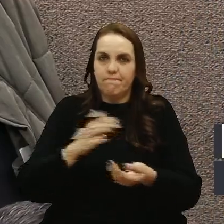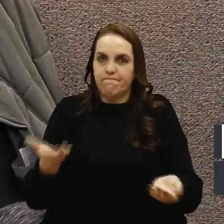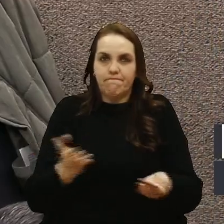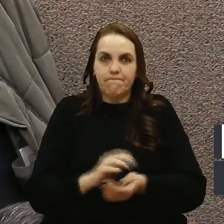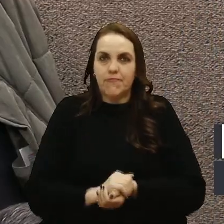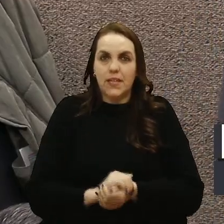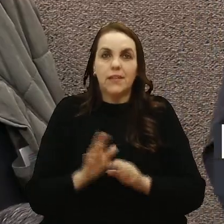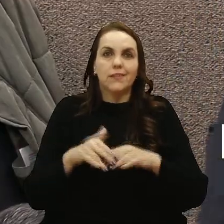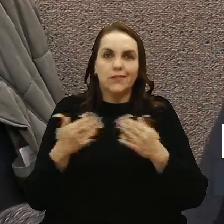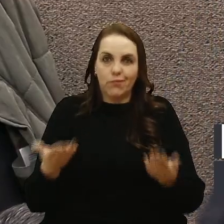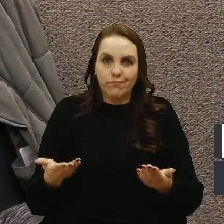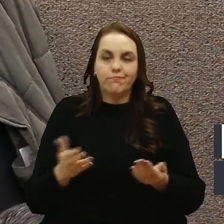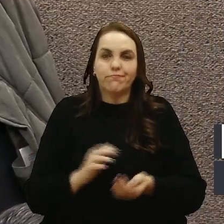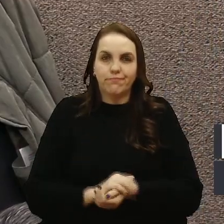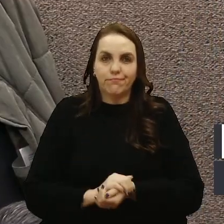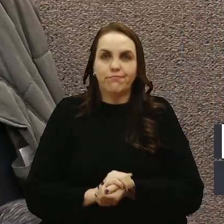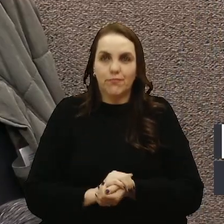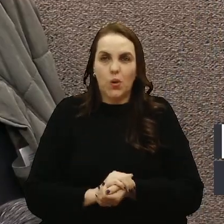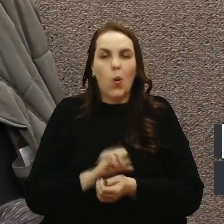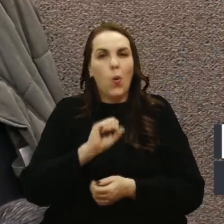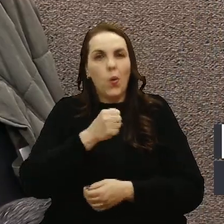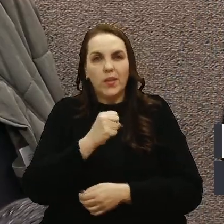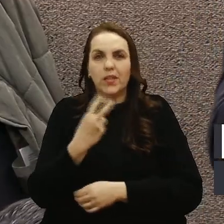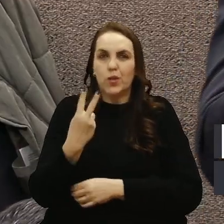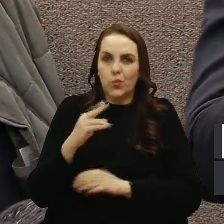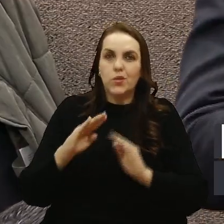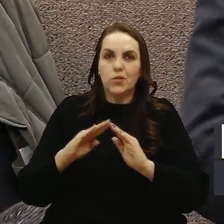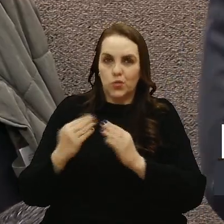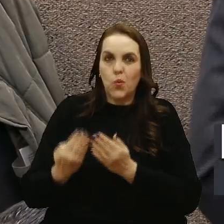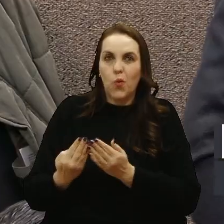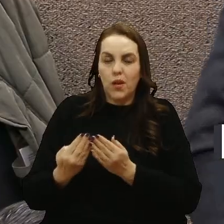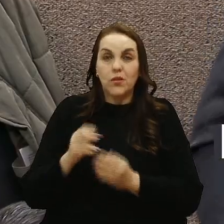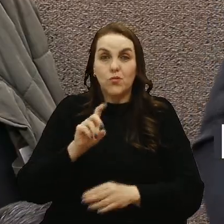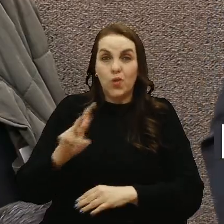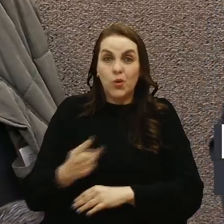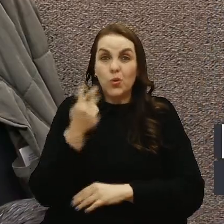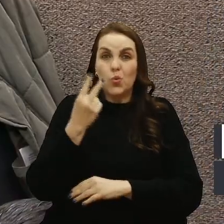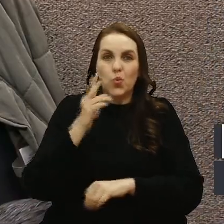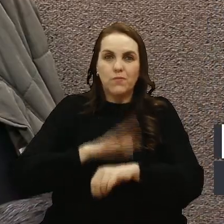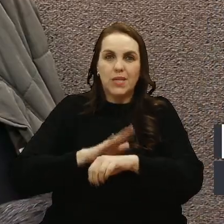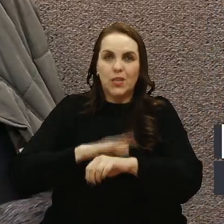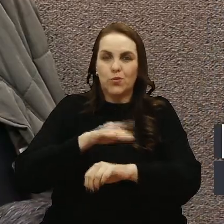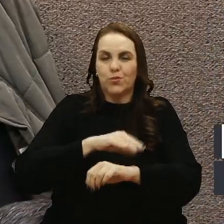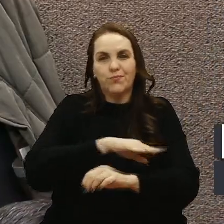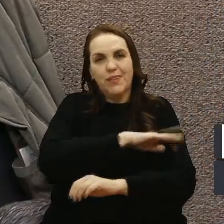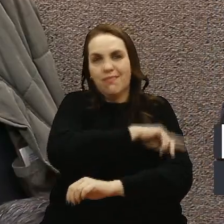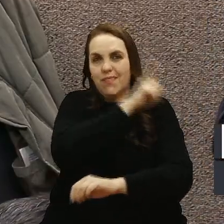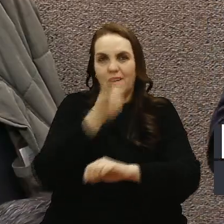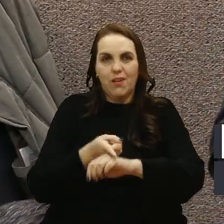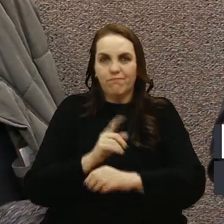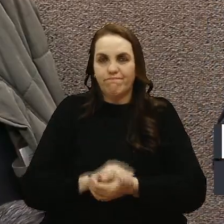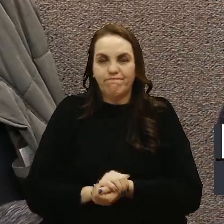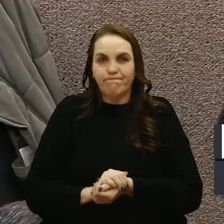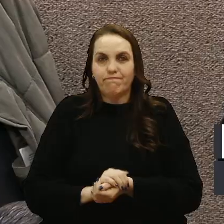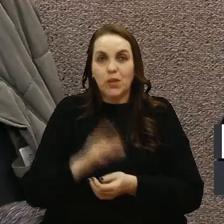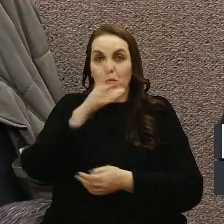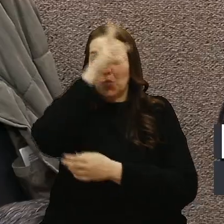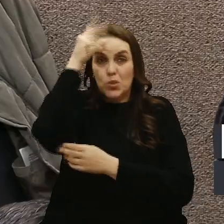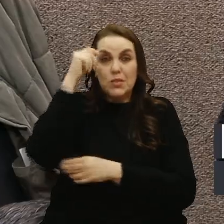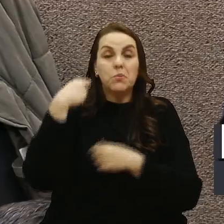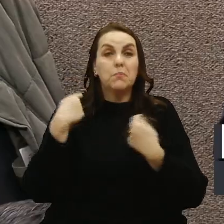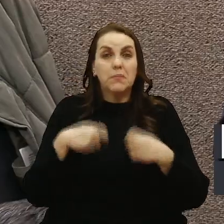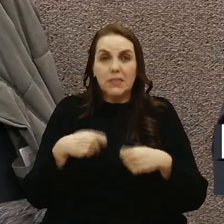Então, 82 escolas, só 2 com tempo integral. O município precisa